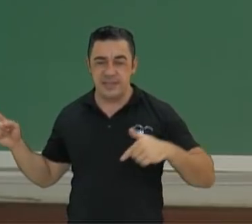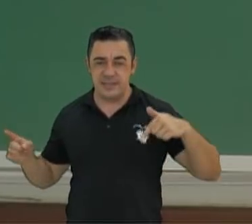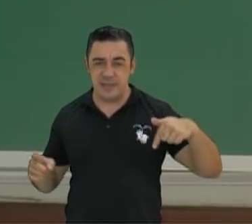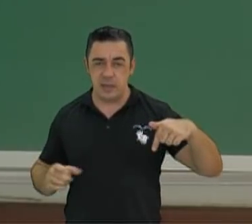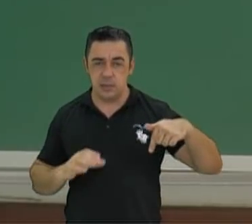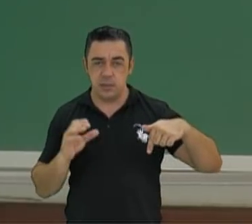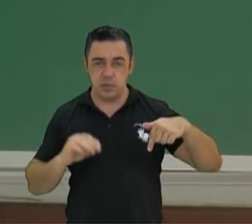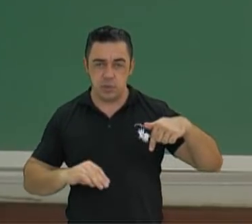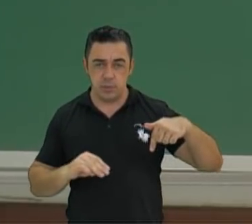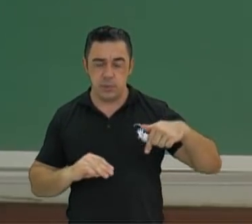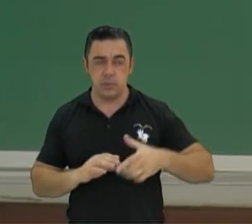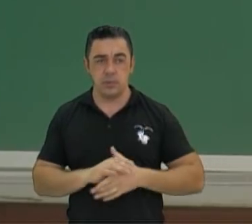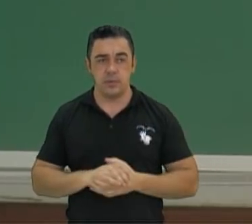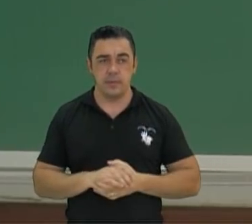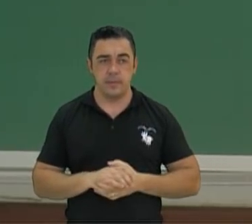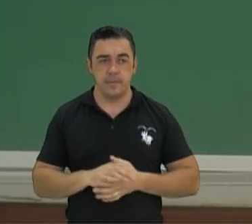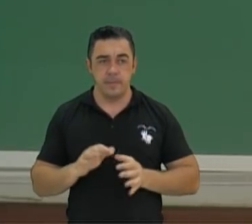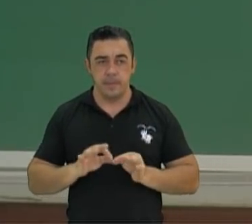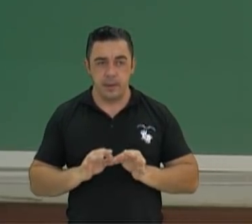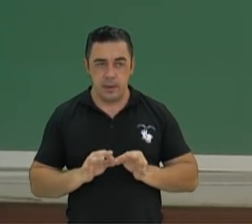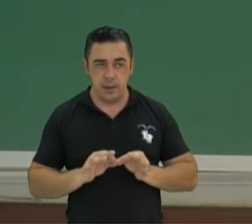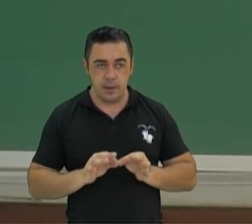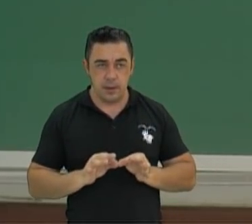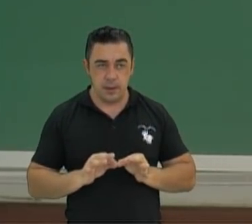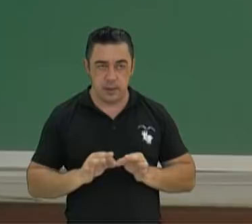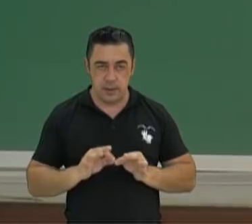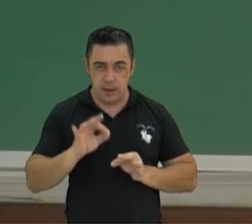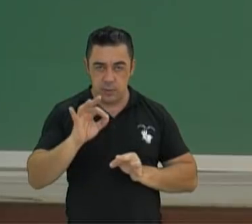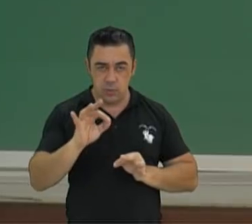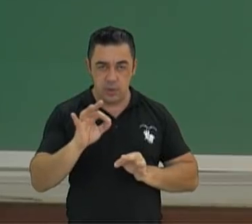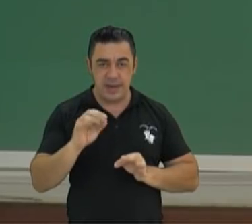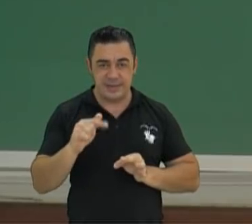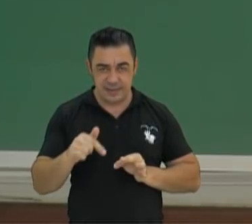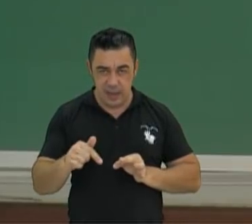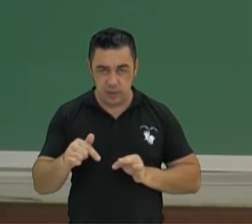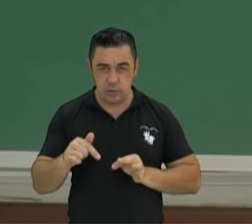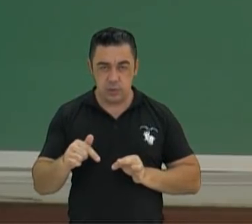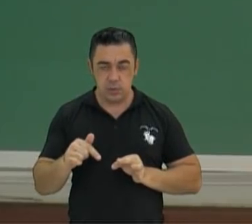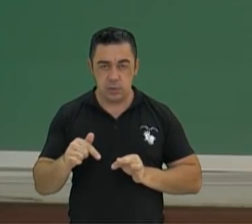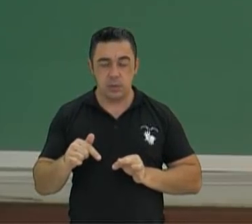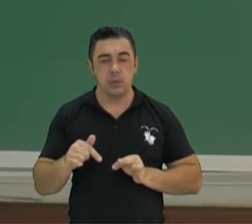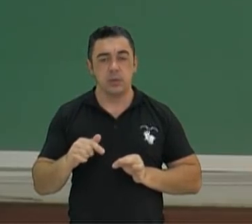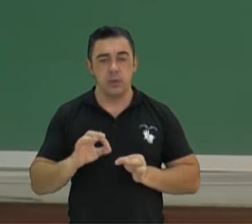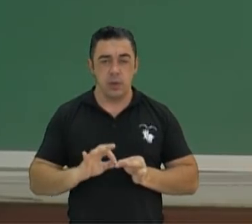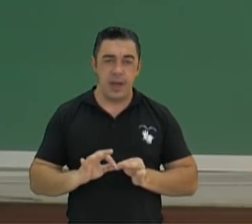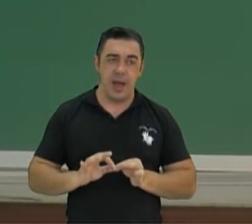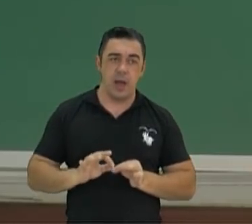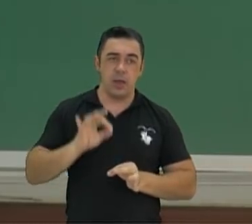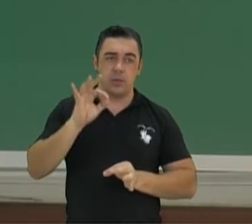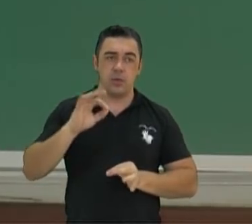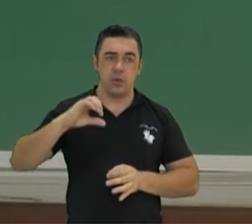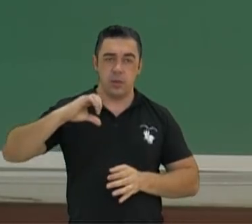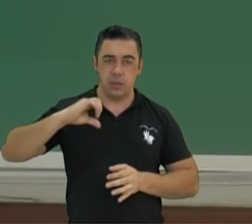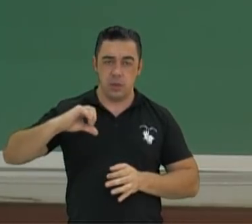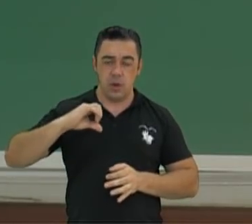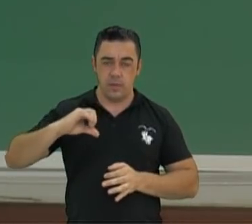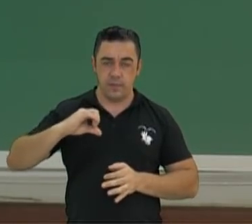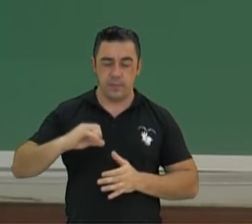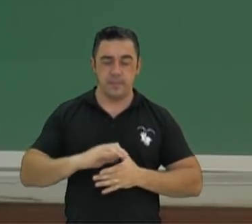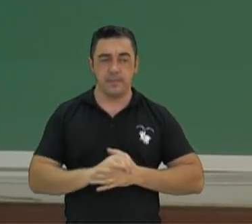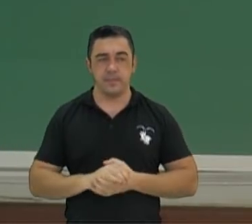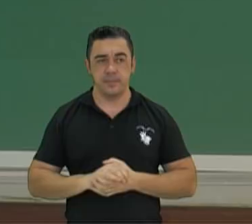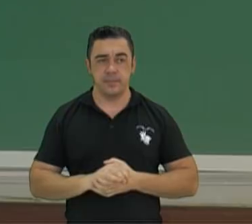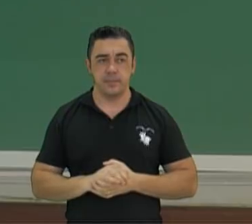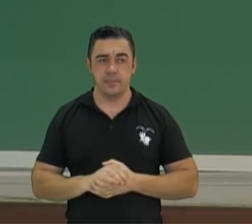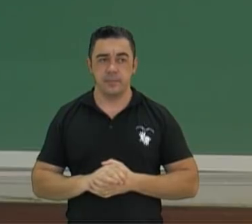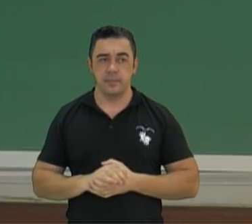7 centímetros, a largura aqui, ó, 7 centímetros e a altura é 9